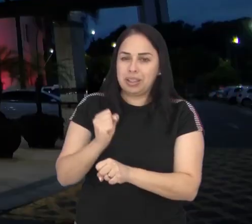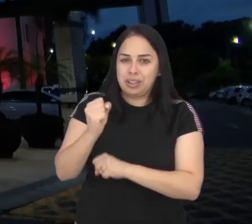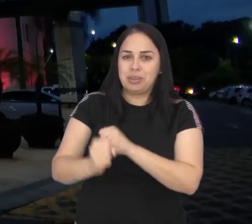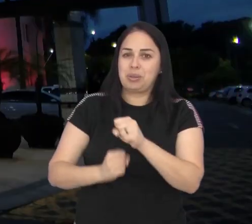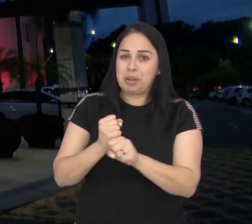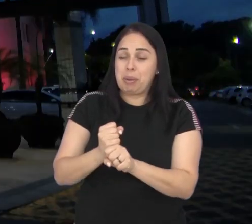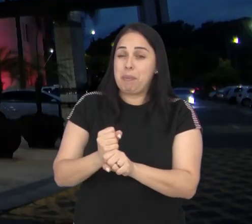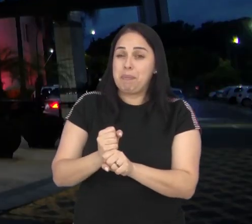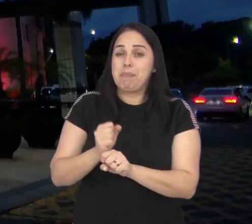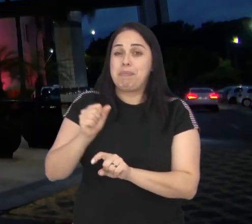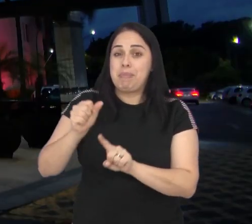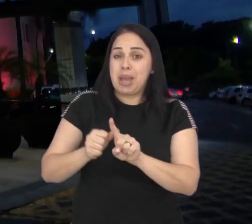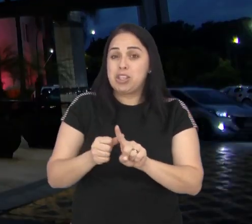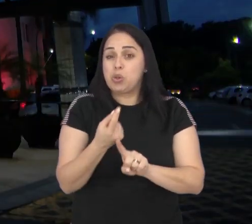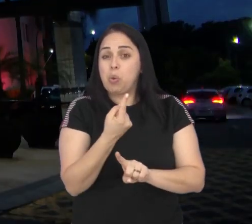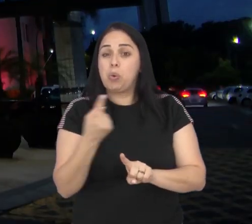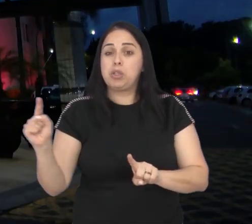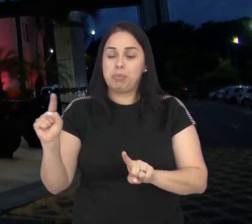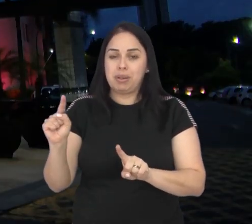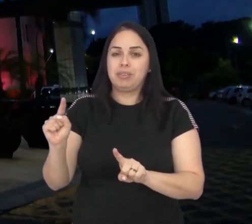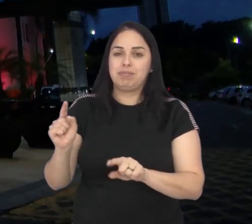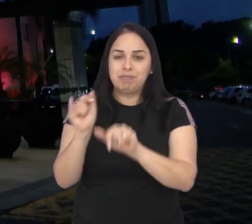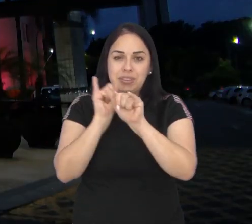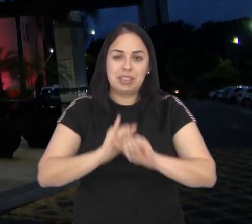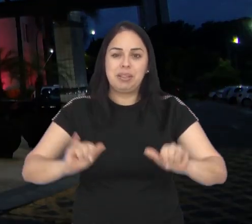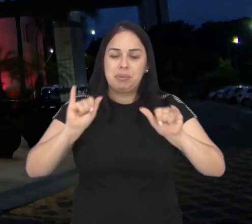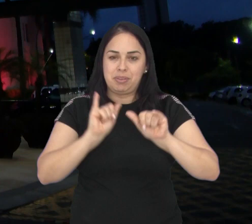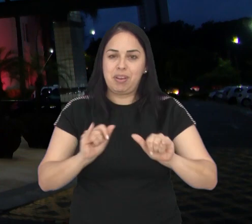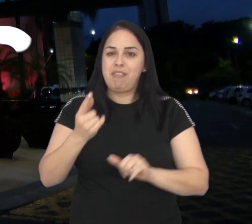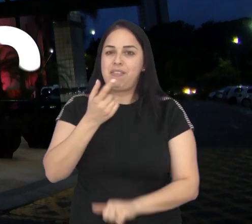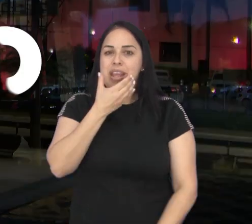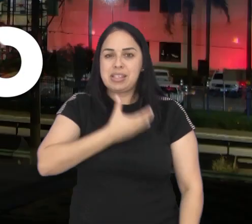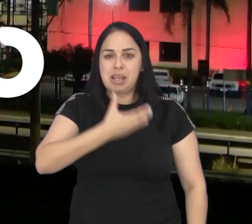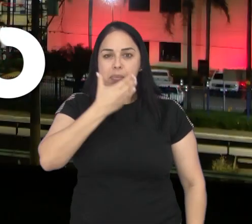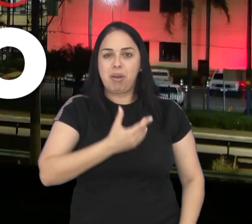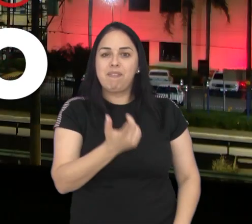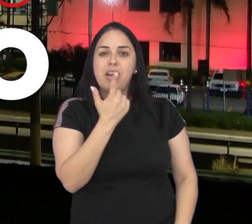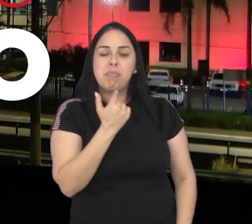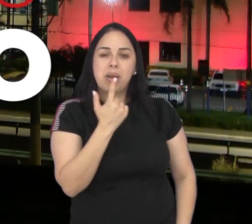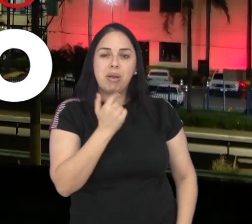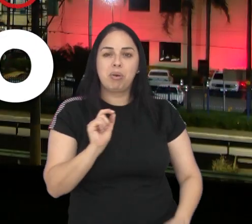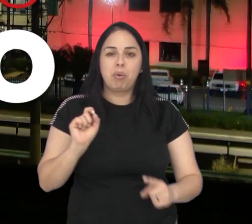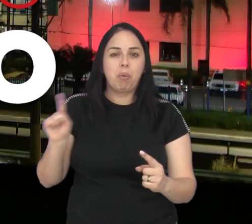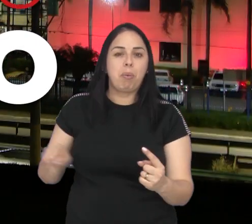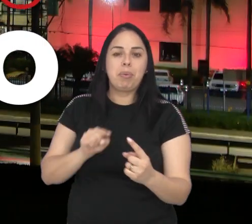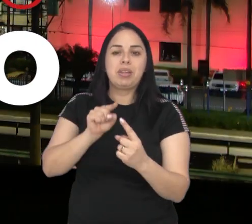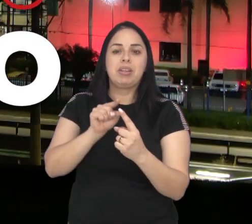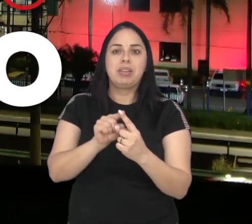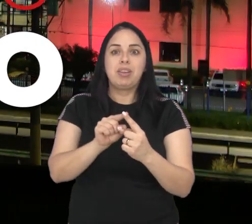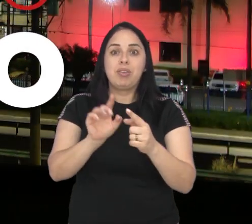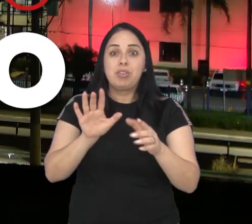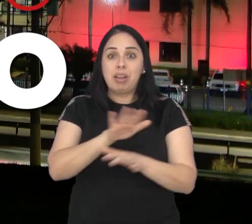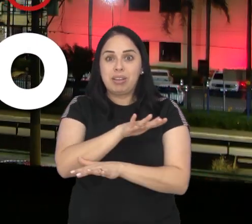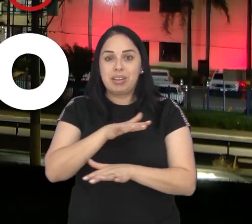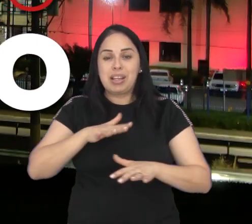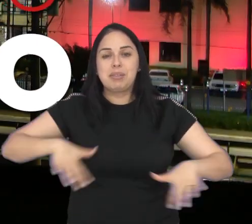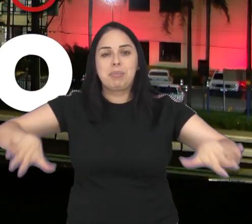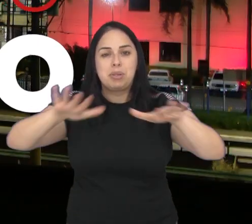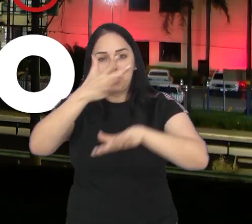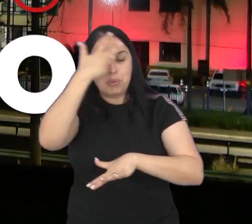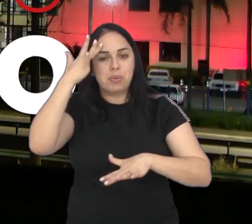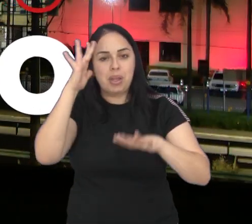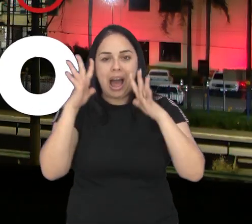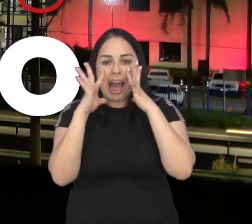e, anualmente, no último mês do ano, é realizada a campanha Dezembro Vermelho, com o objetivo de chamar